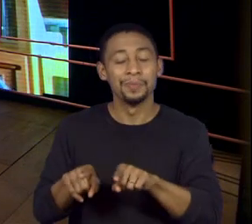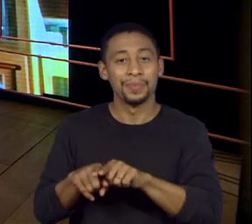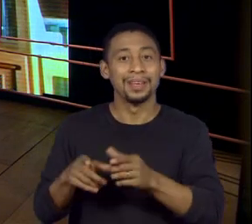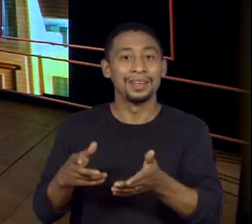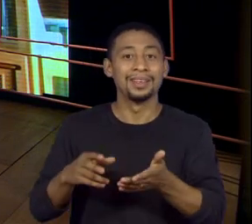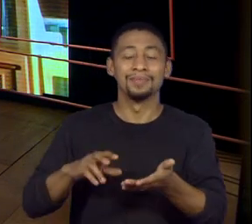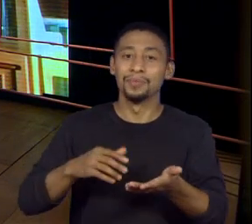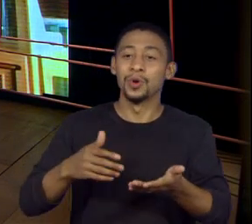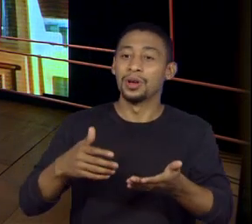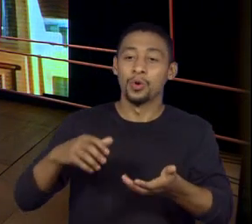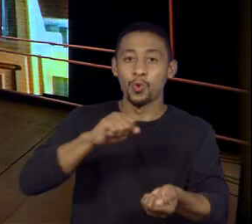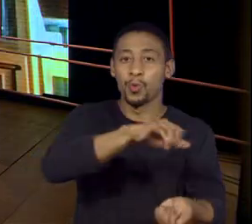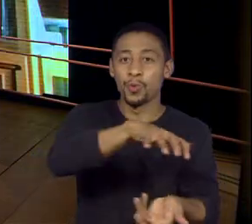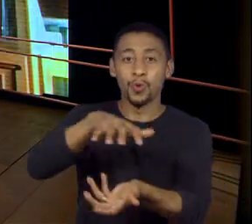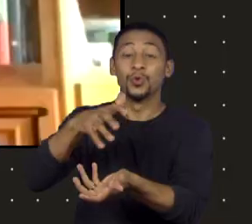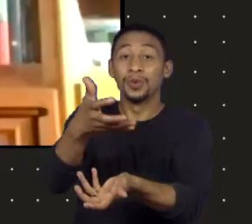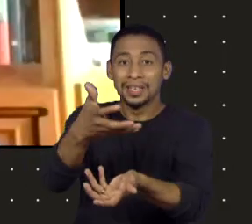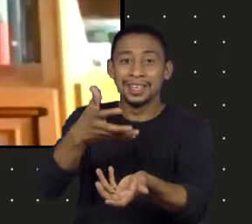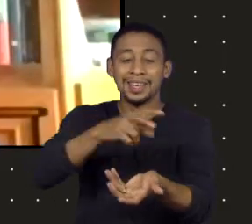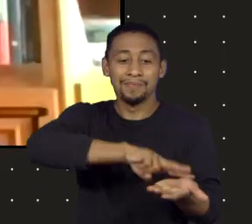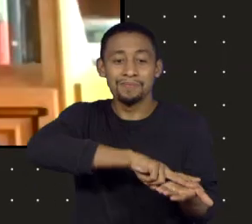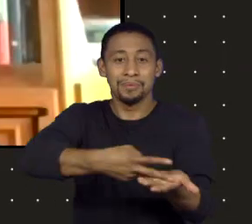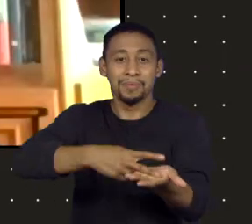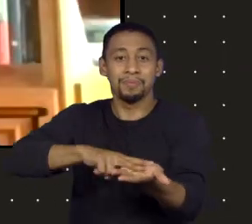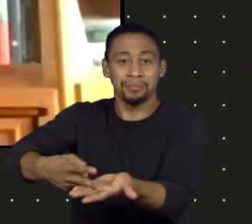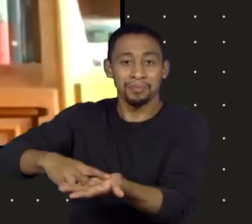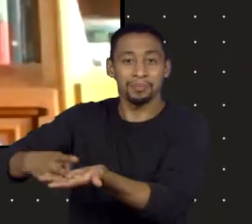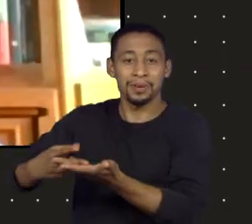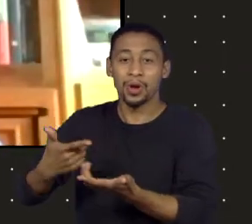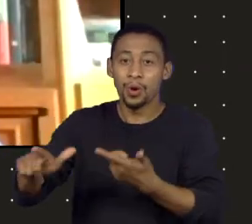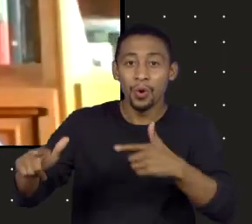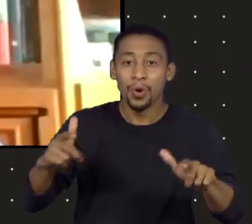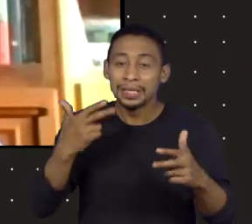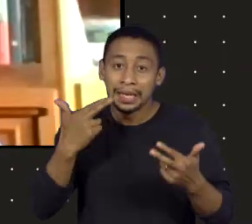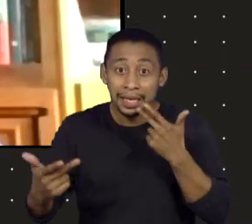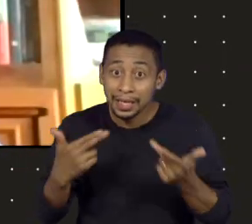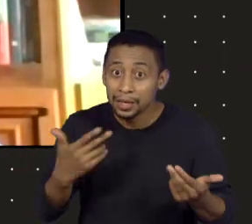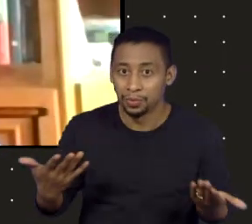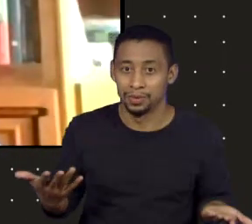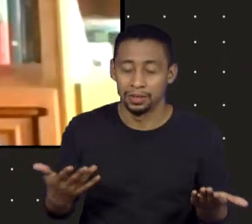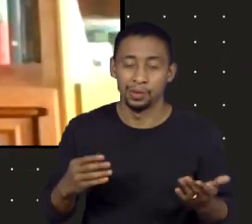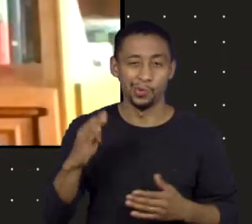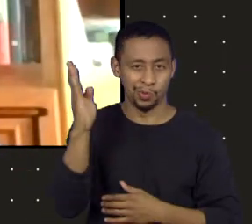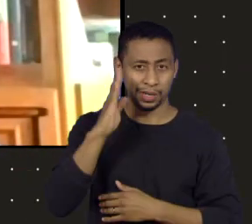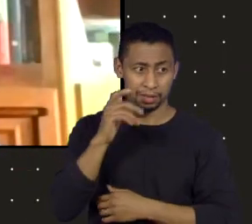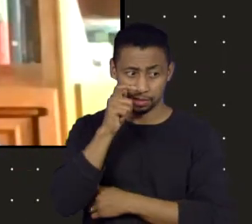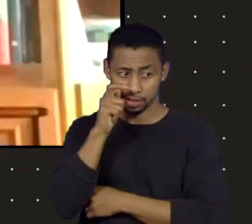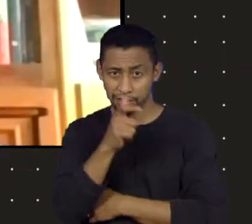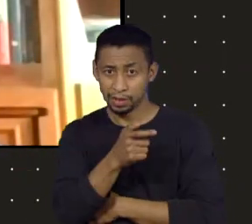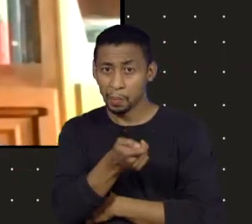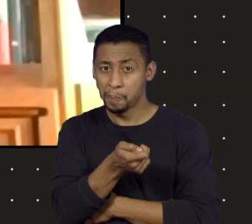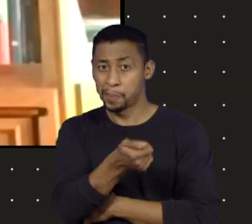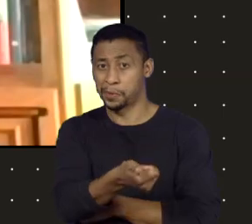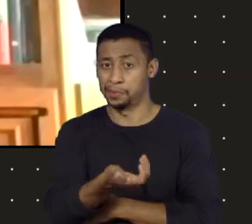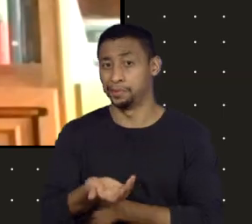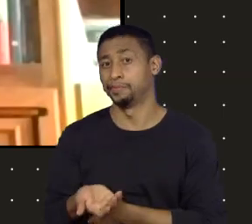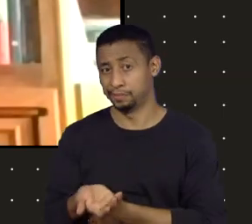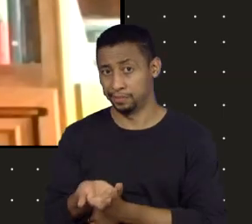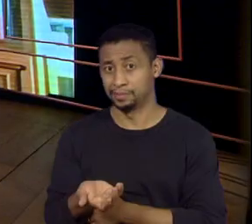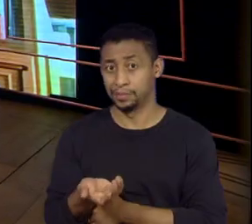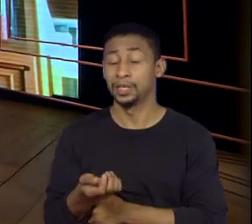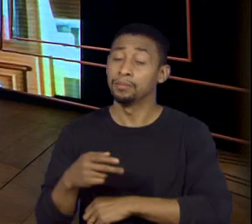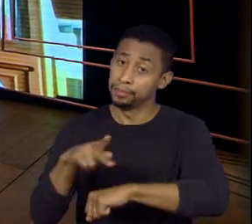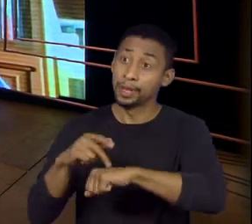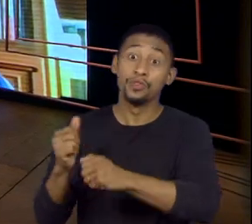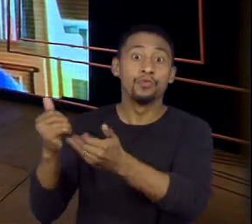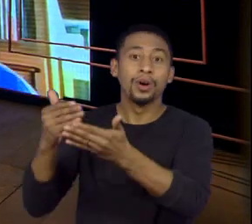adoção para os idiomas do mundo, pouca gente se interessou. O próprio Brasil se interessou muito pouco, porque era